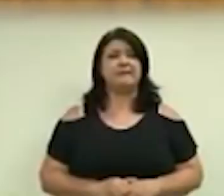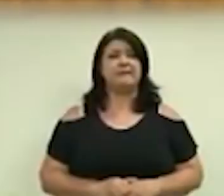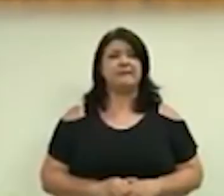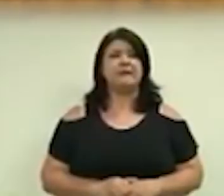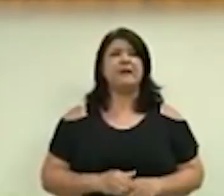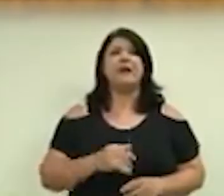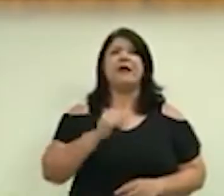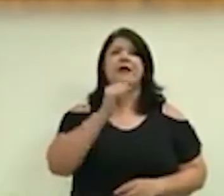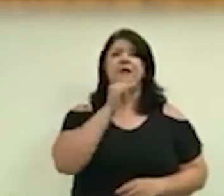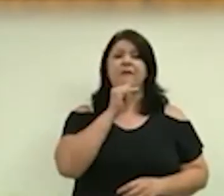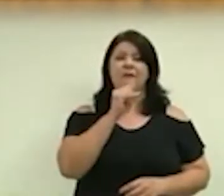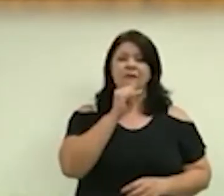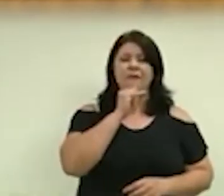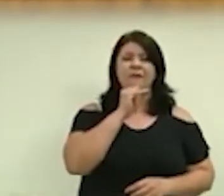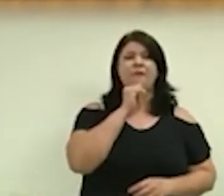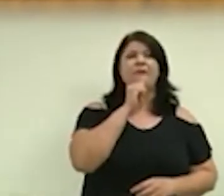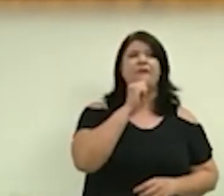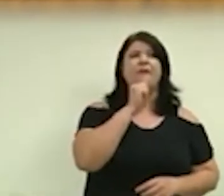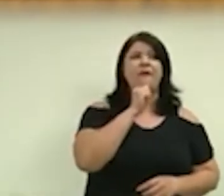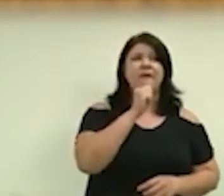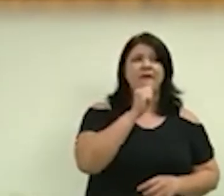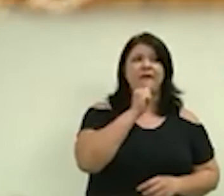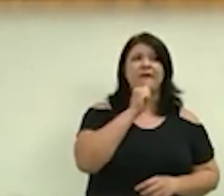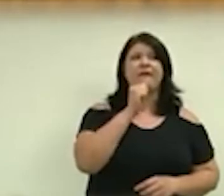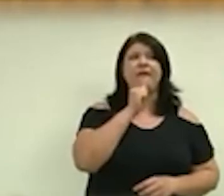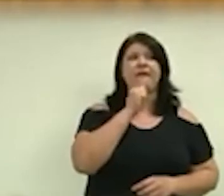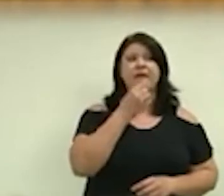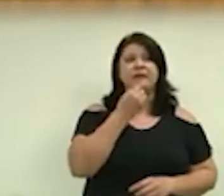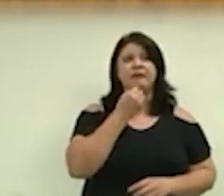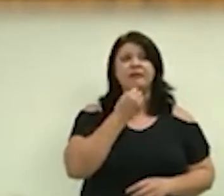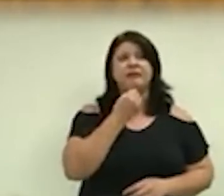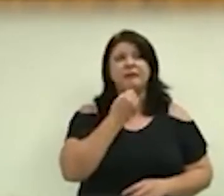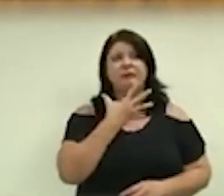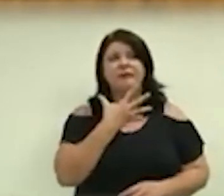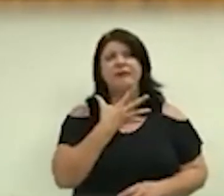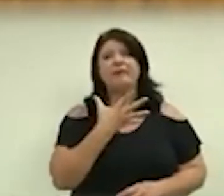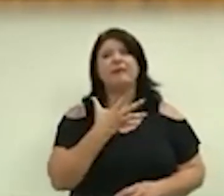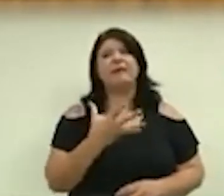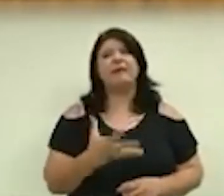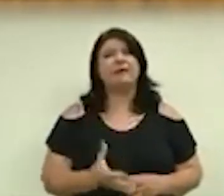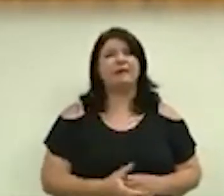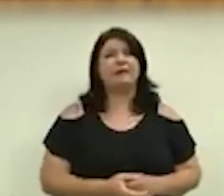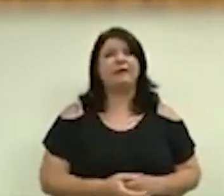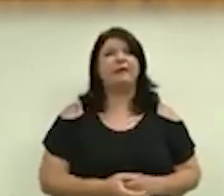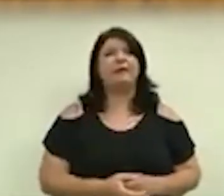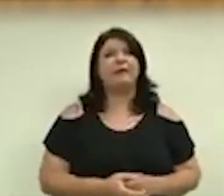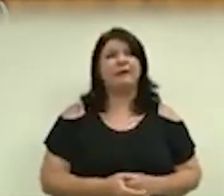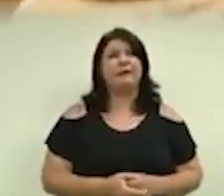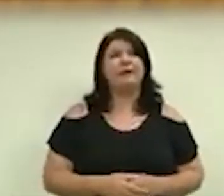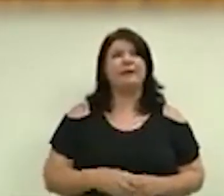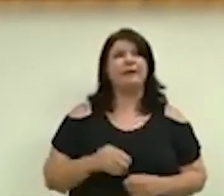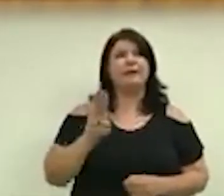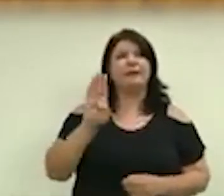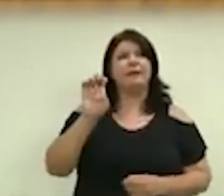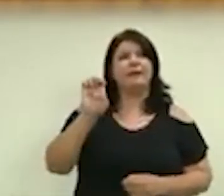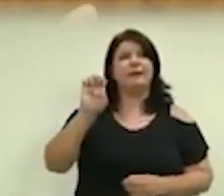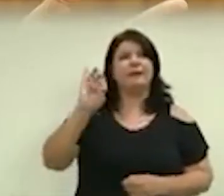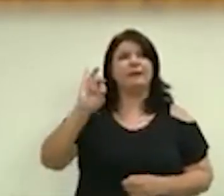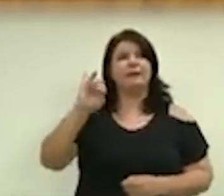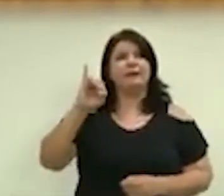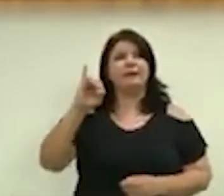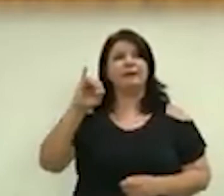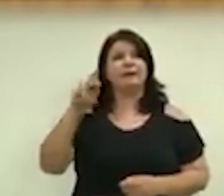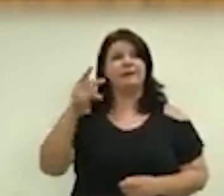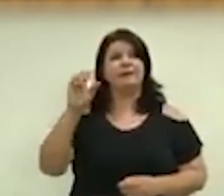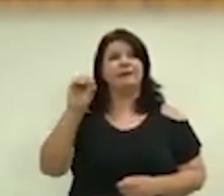Ainda bem que o vereador Betinho não pediu o voto de Vossas Excelências. Então, eu já peço voto